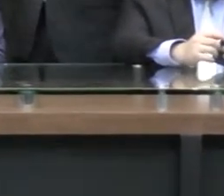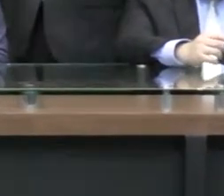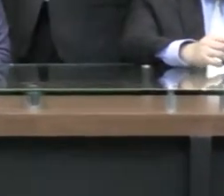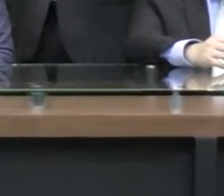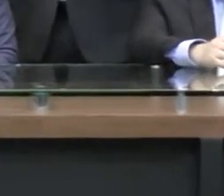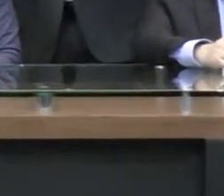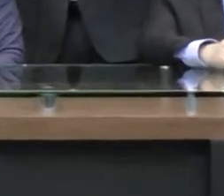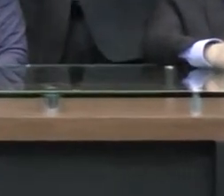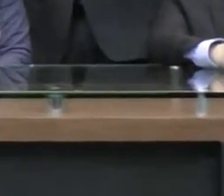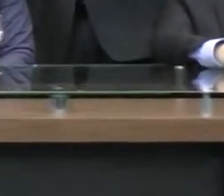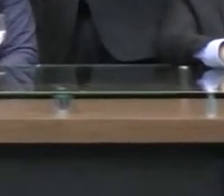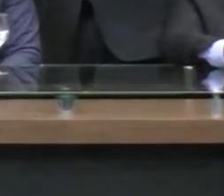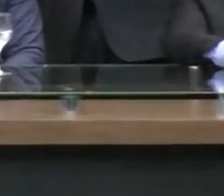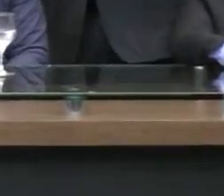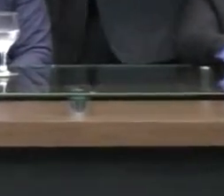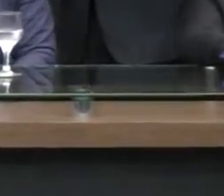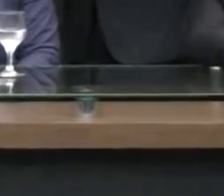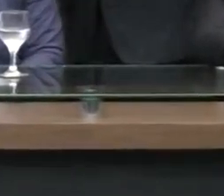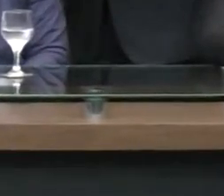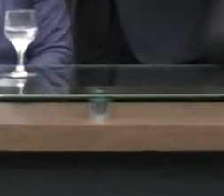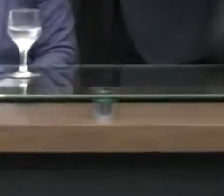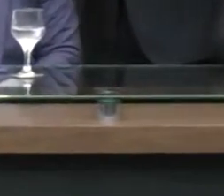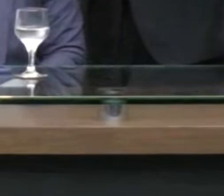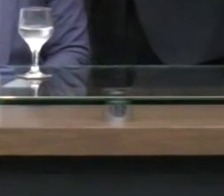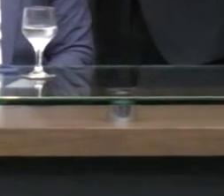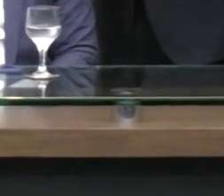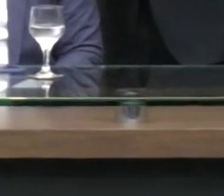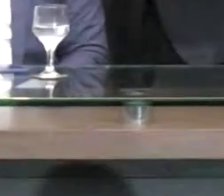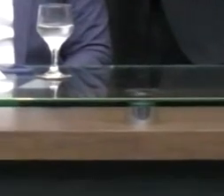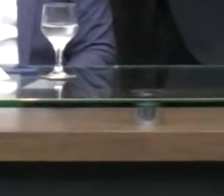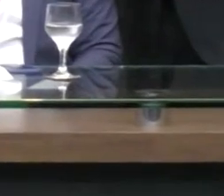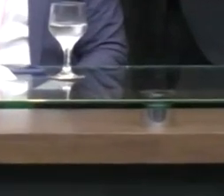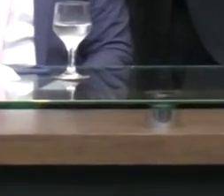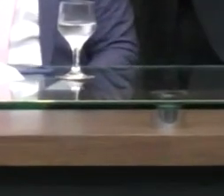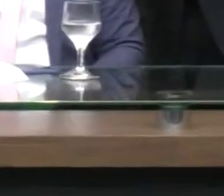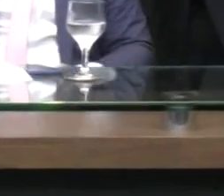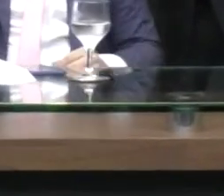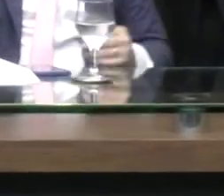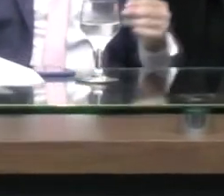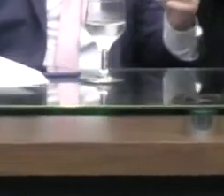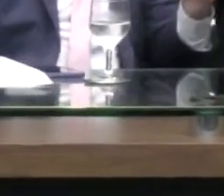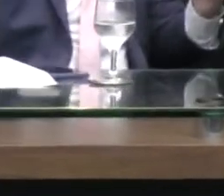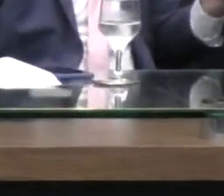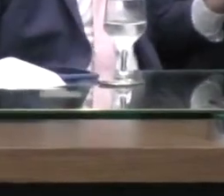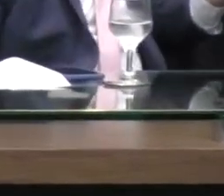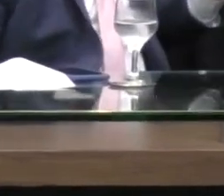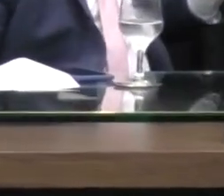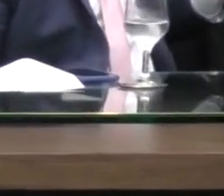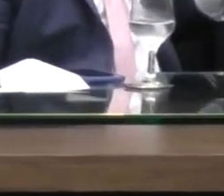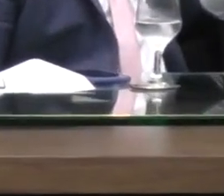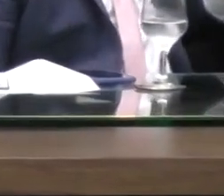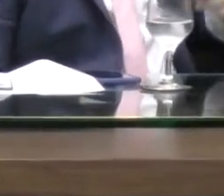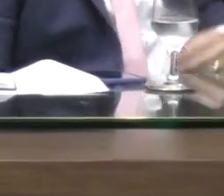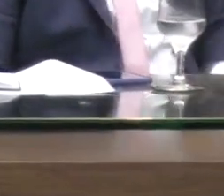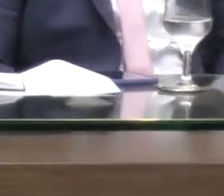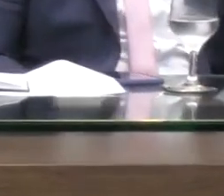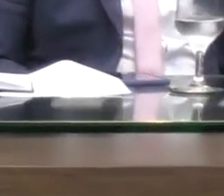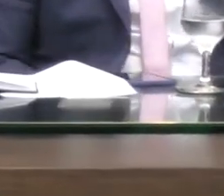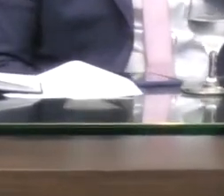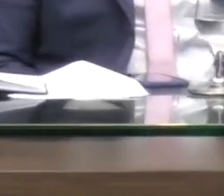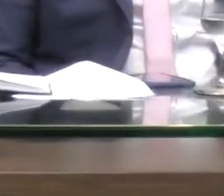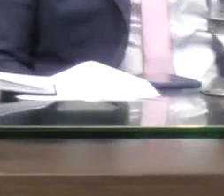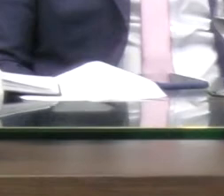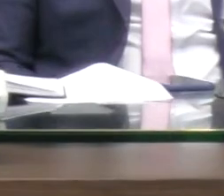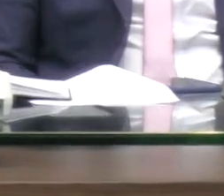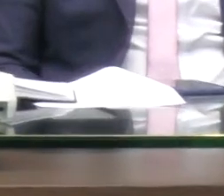nos colocamos contra os professores nunca vocês podem ter certeza disso nunca a nossa casa ela